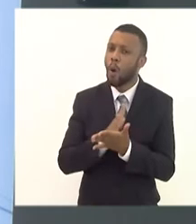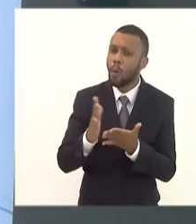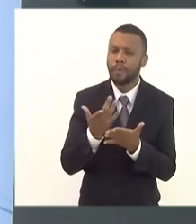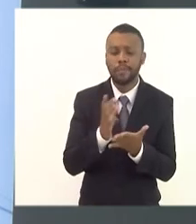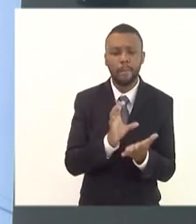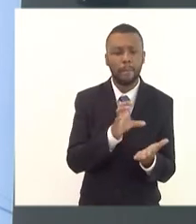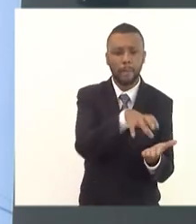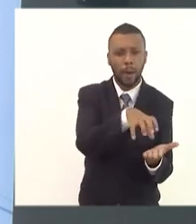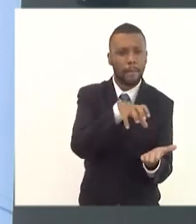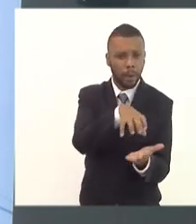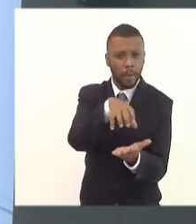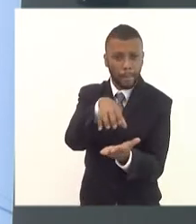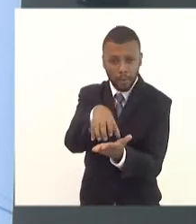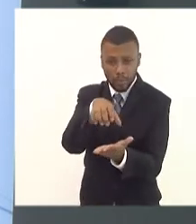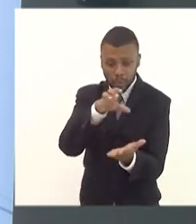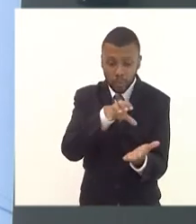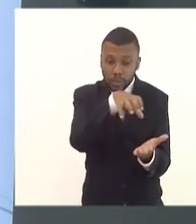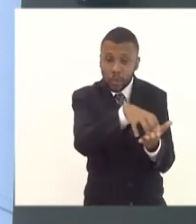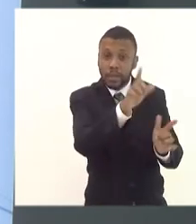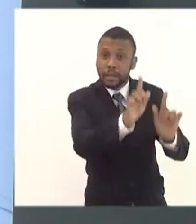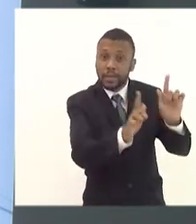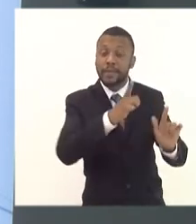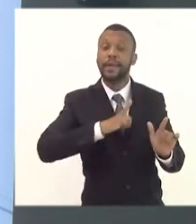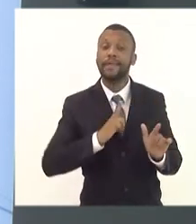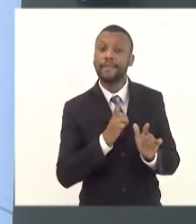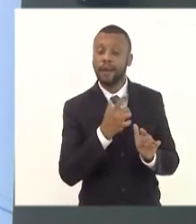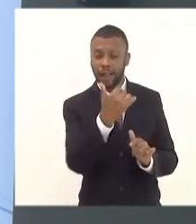de licitação informou que houve alguma questão